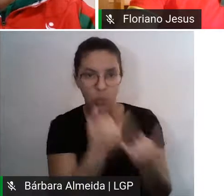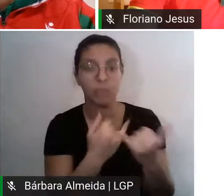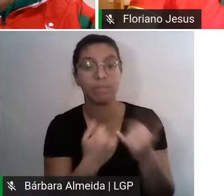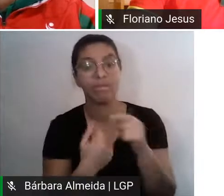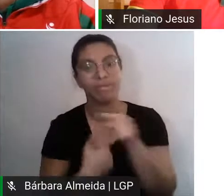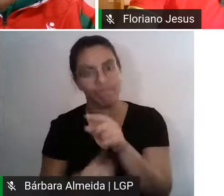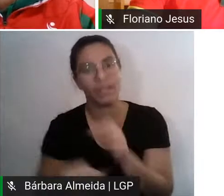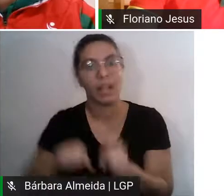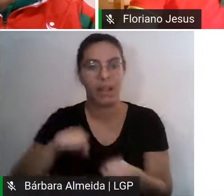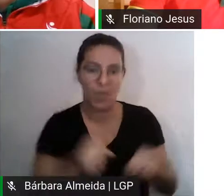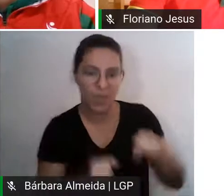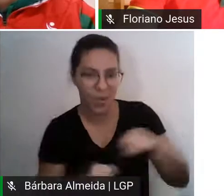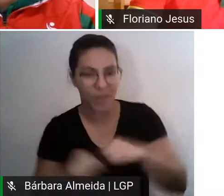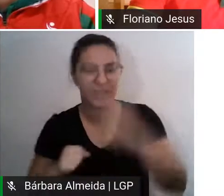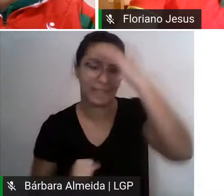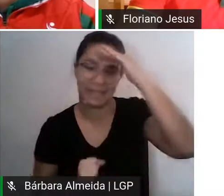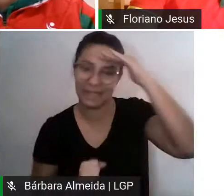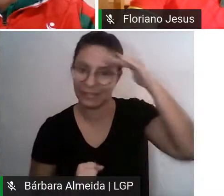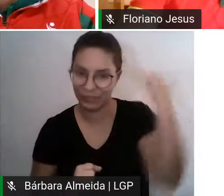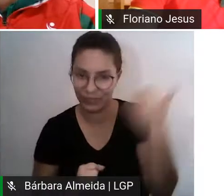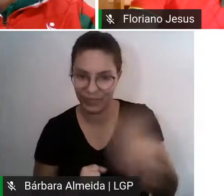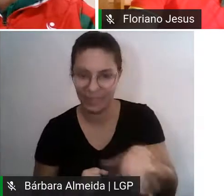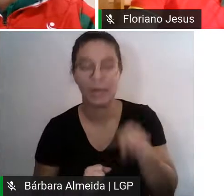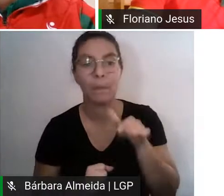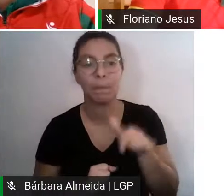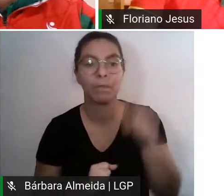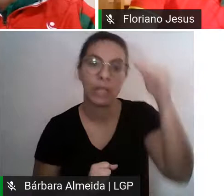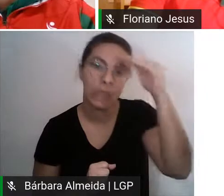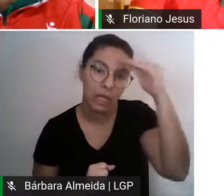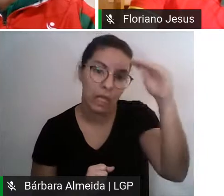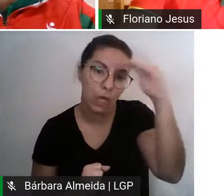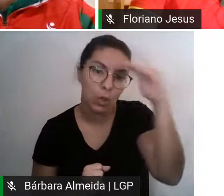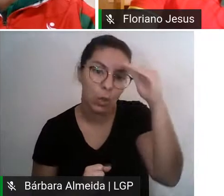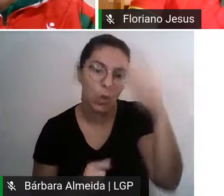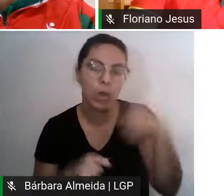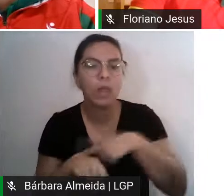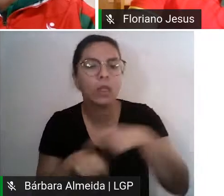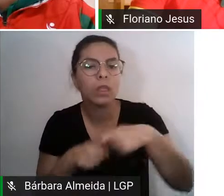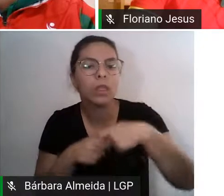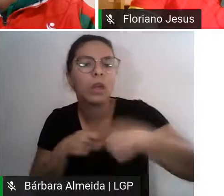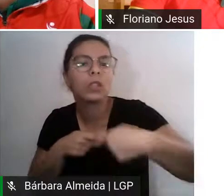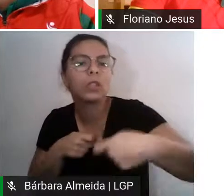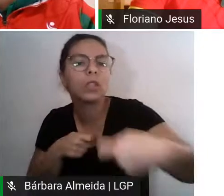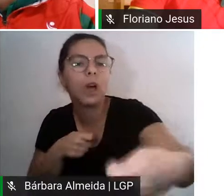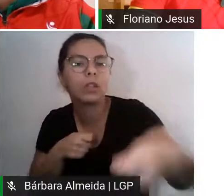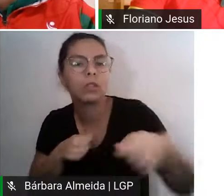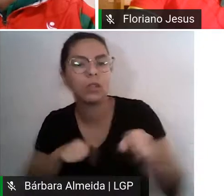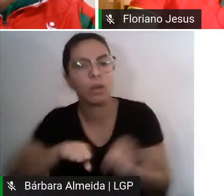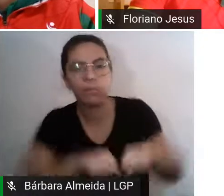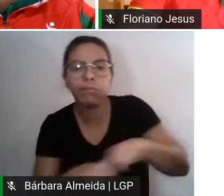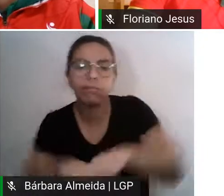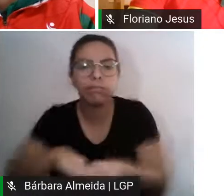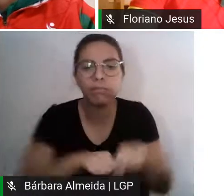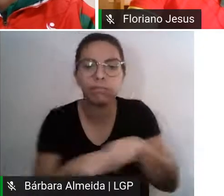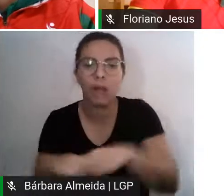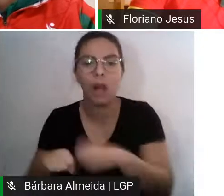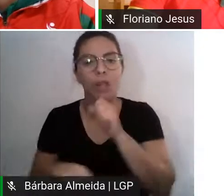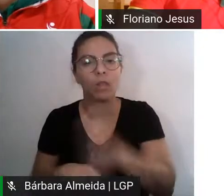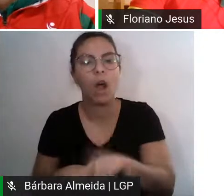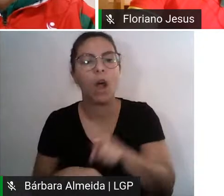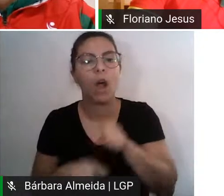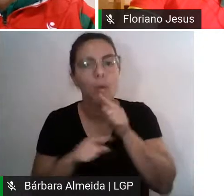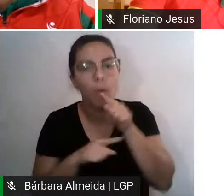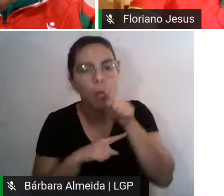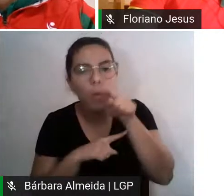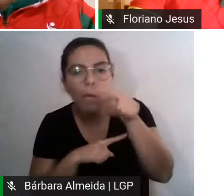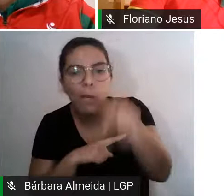mais difícil, mas depois também cabe ao treinador gerir quais são as distâncias que o atleta pode percorrer, se calhar se pode puxar mais